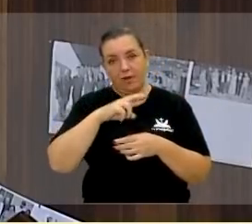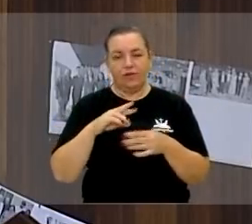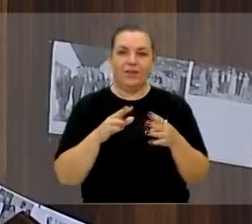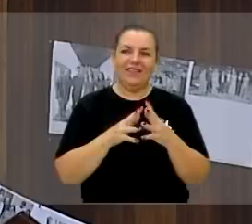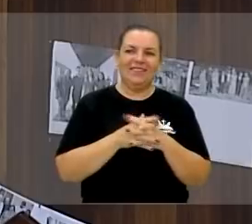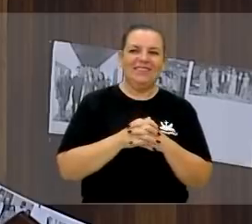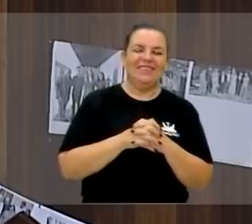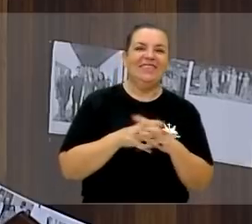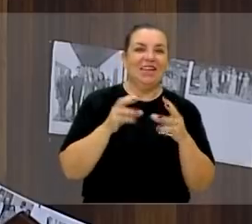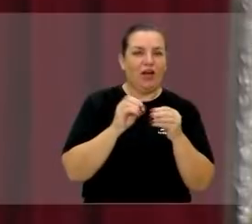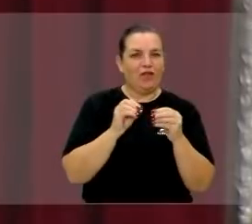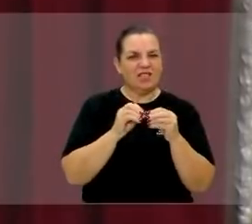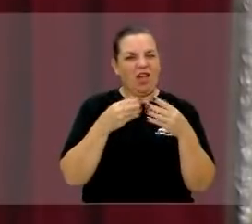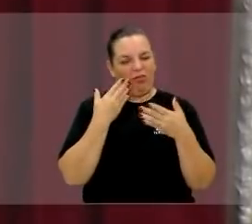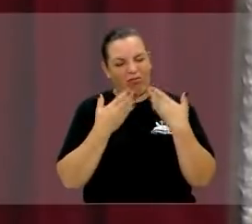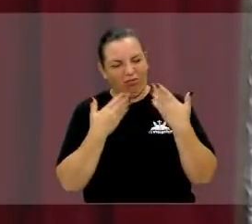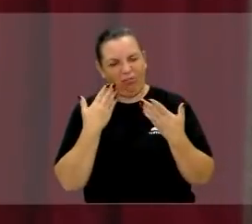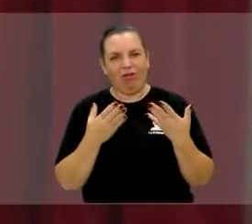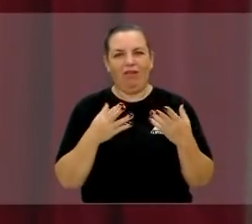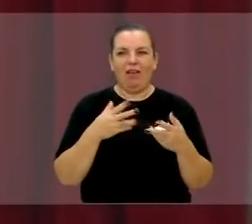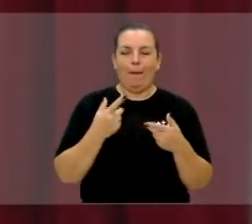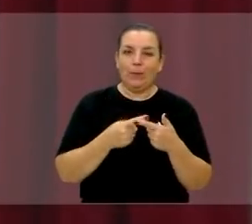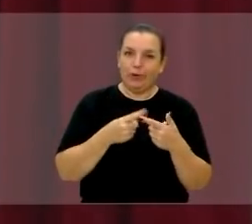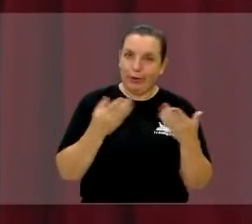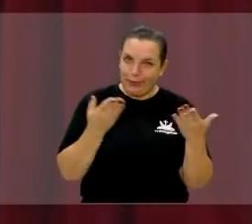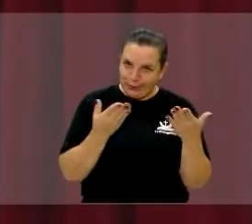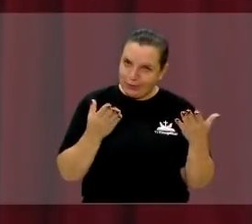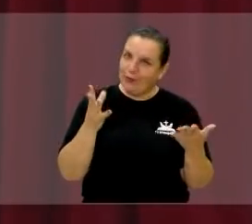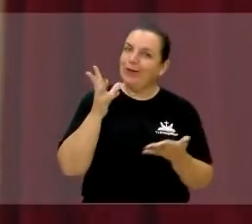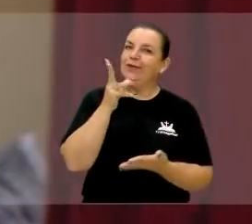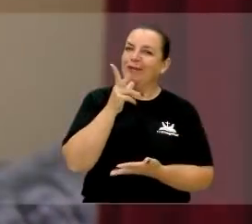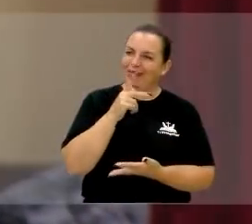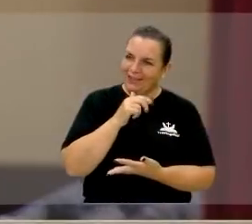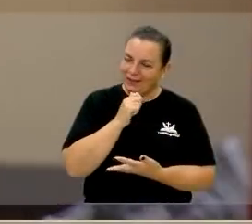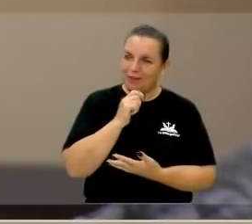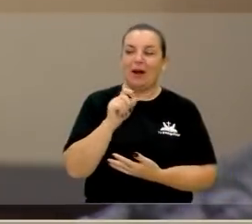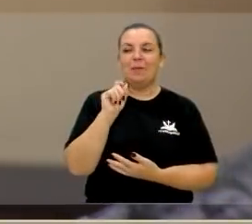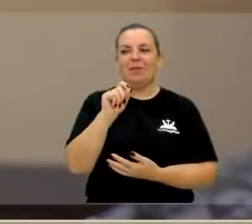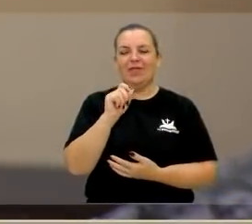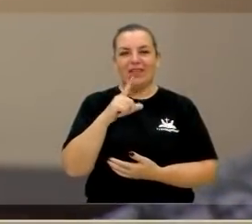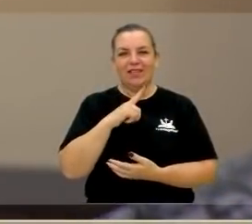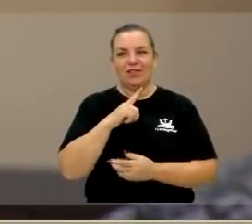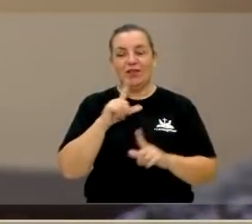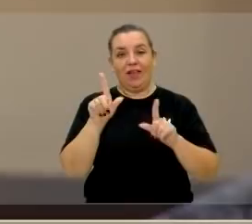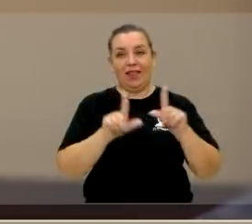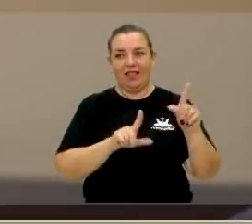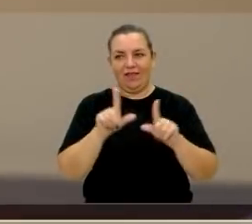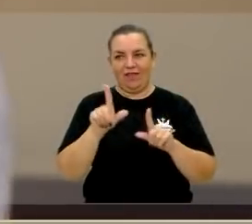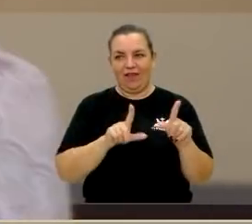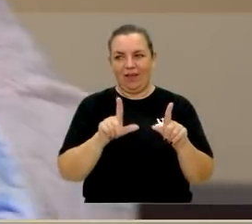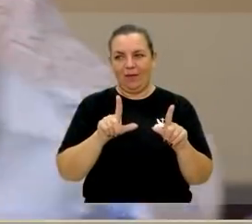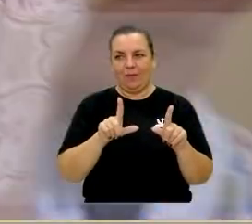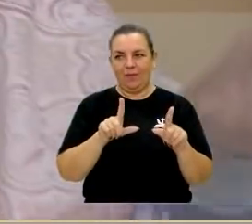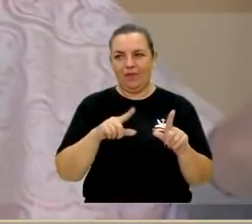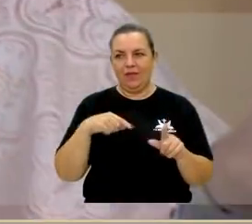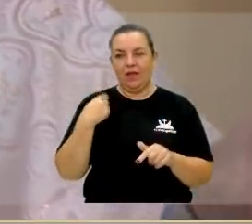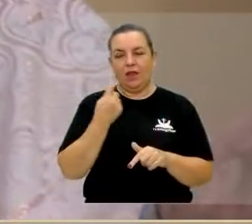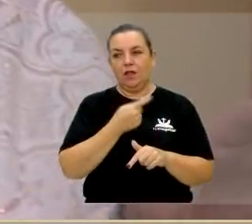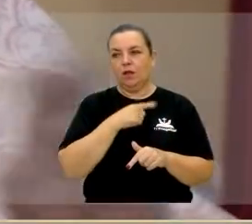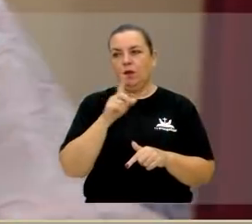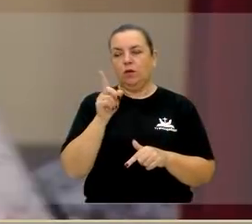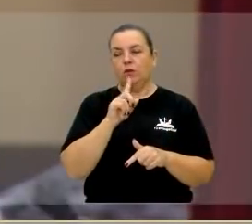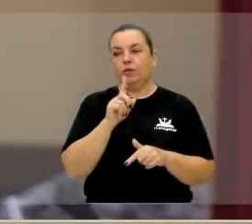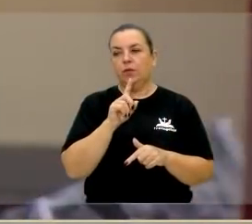cueca virada, faça lá alguma coisa, porque quem tiver pela televisão, nós não vamos deixar